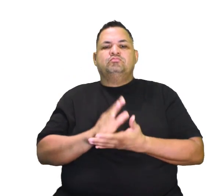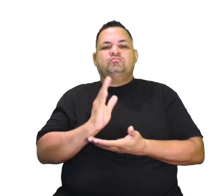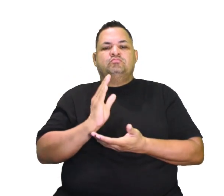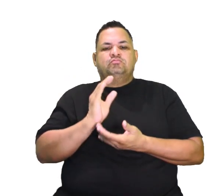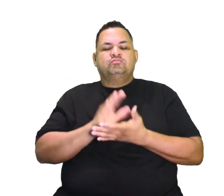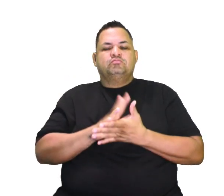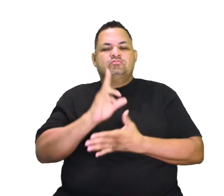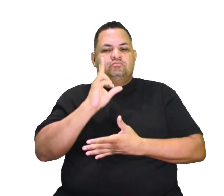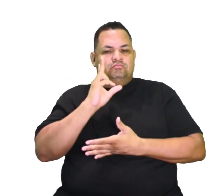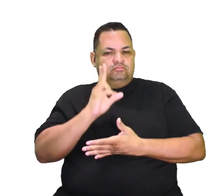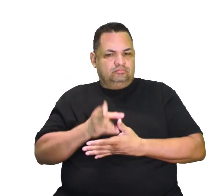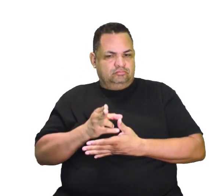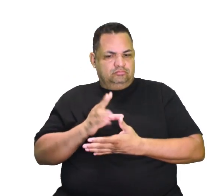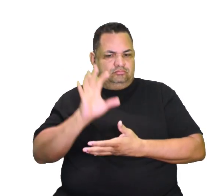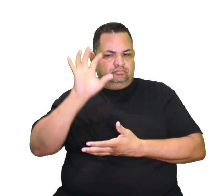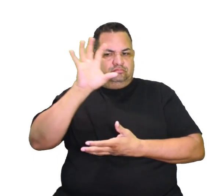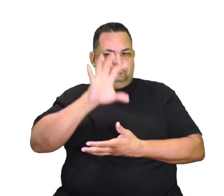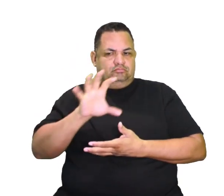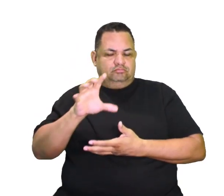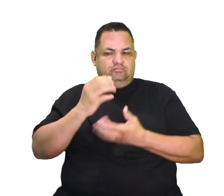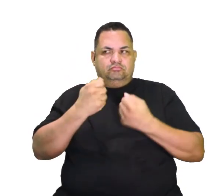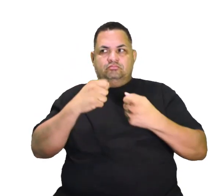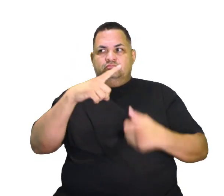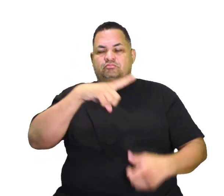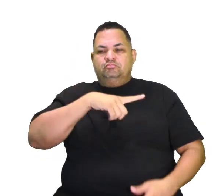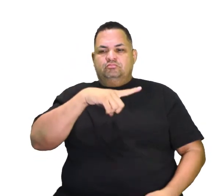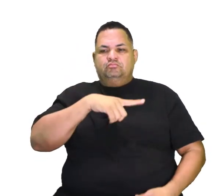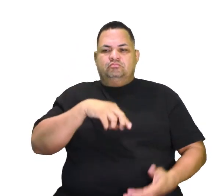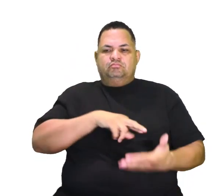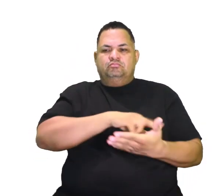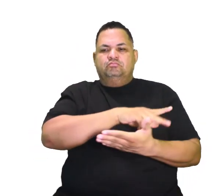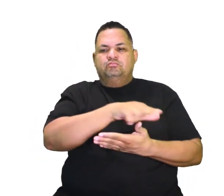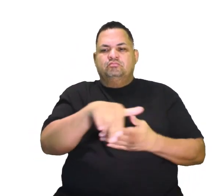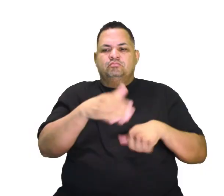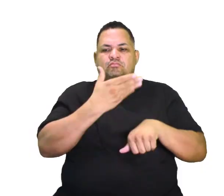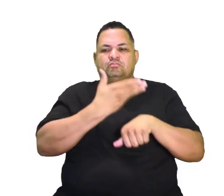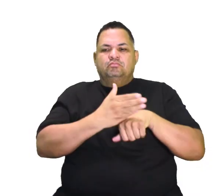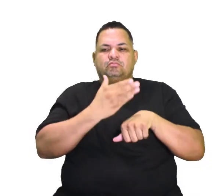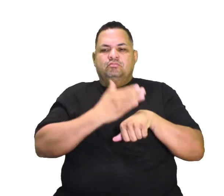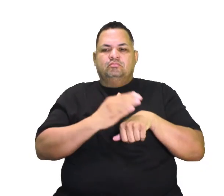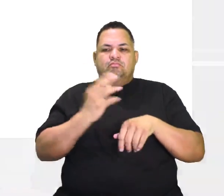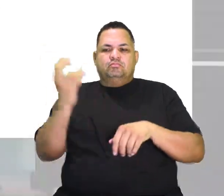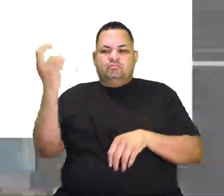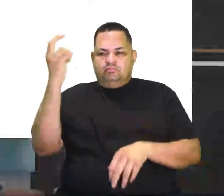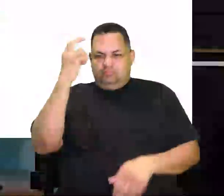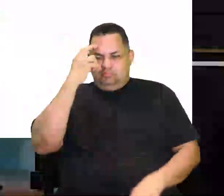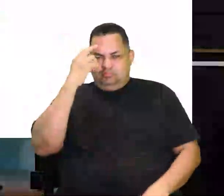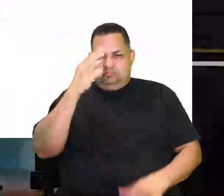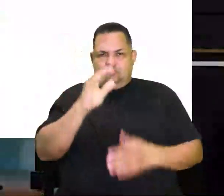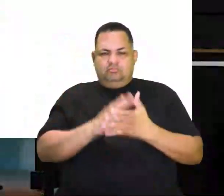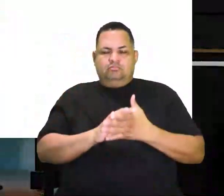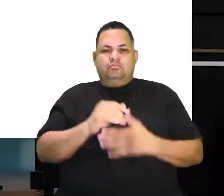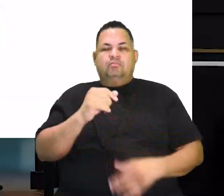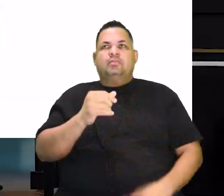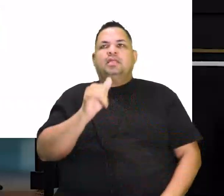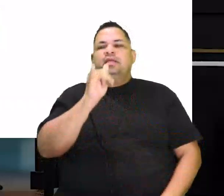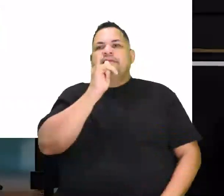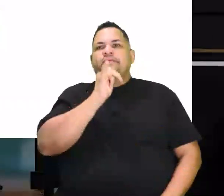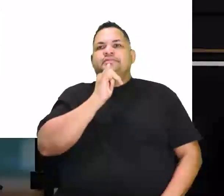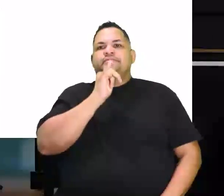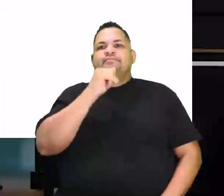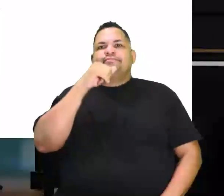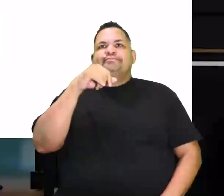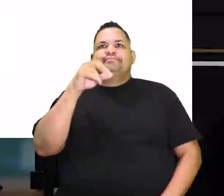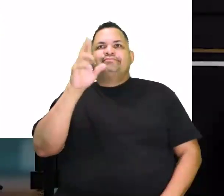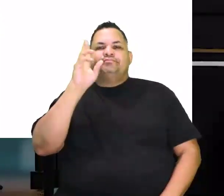mesma região pode haver, né, várias práticas culturais. Por exemplo, Rondônia, se